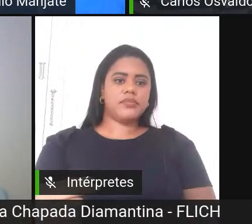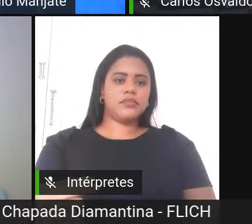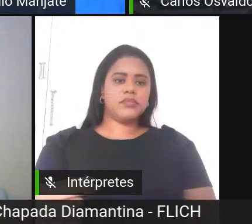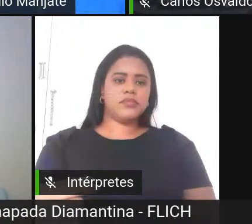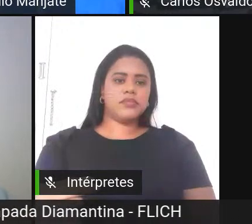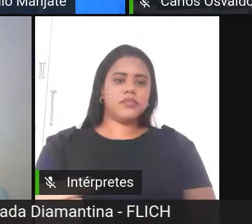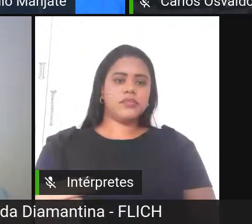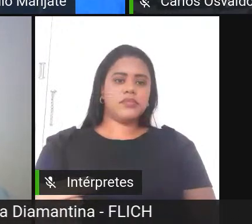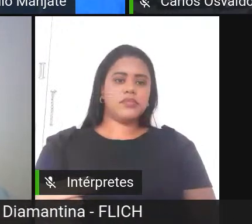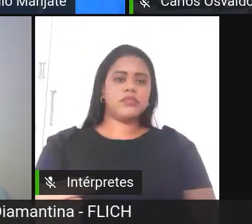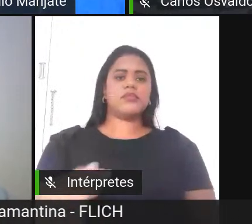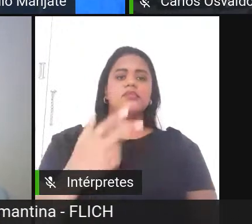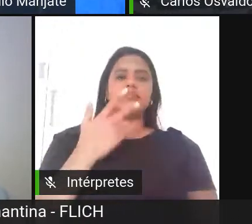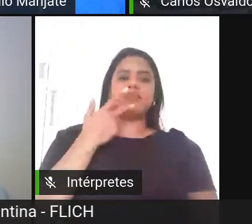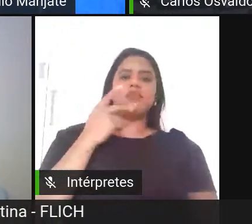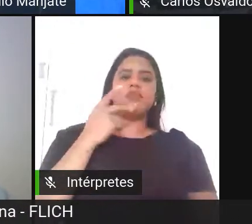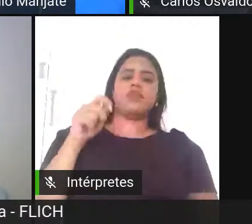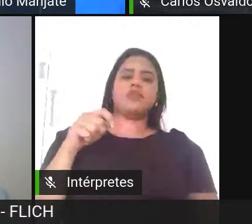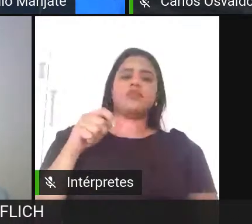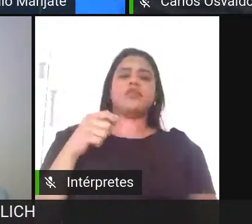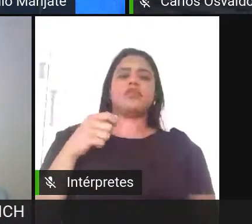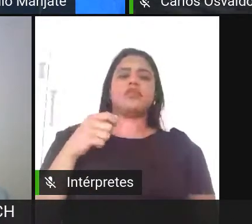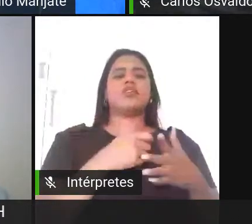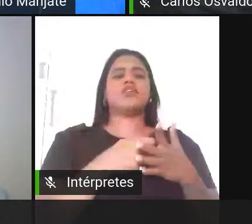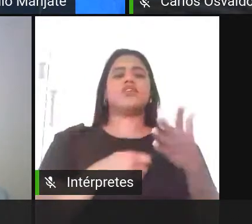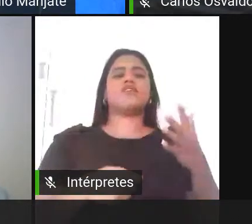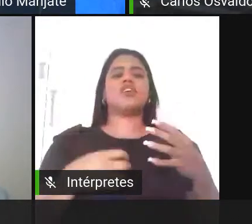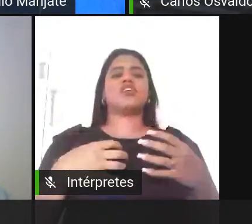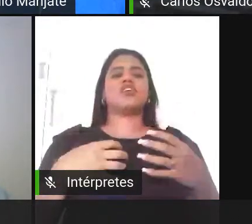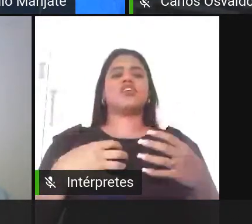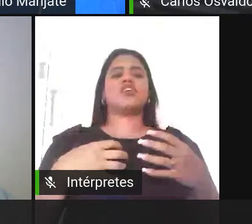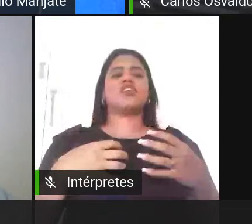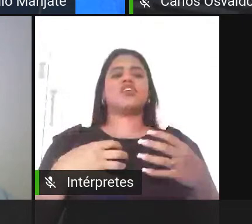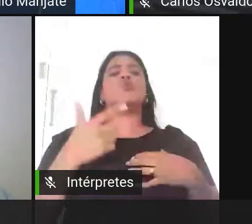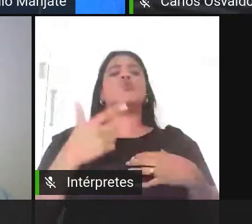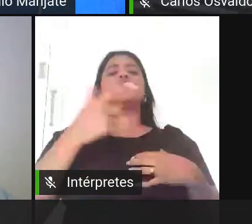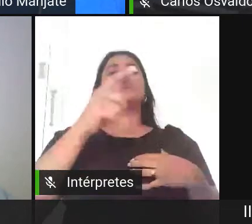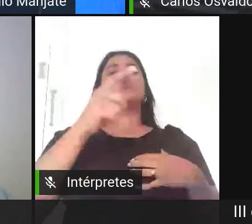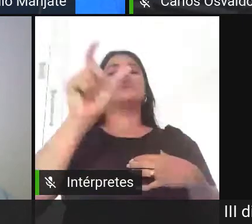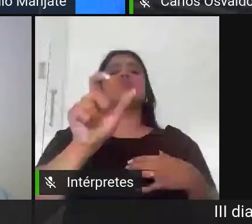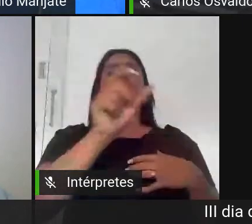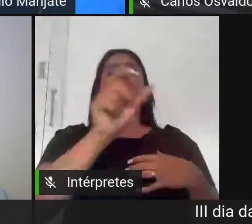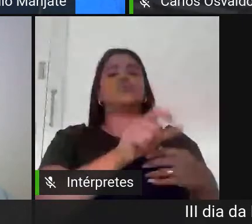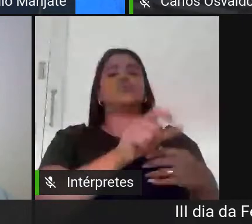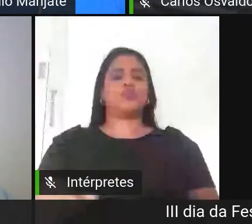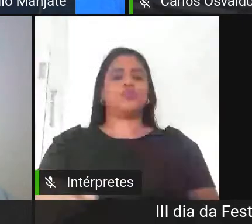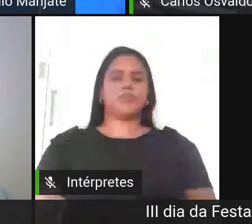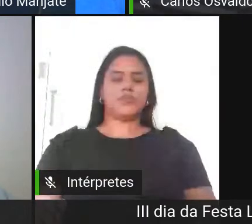outros? Qual é o lugar dos outros?